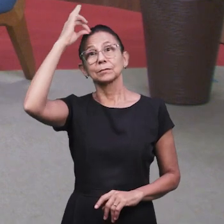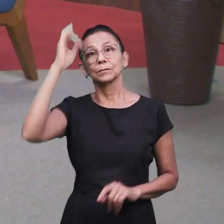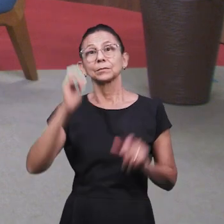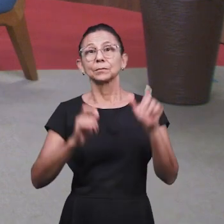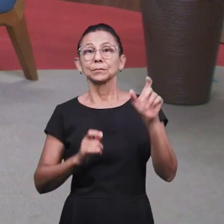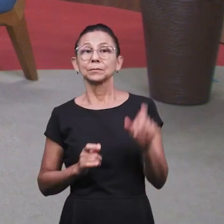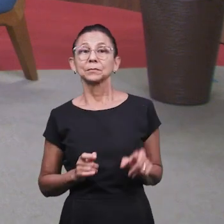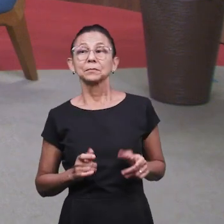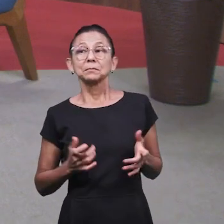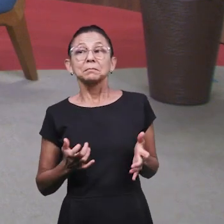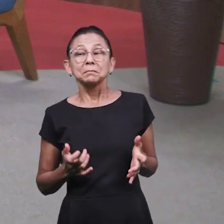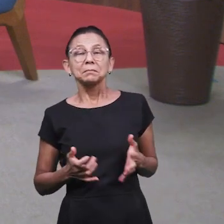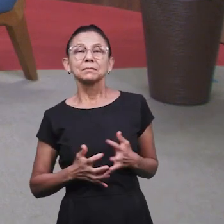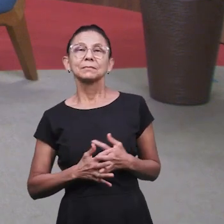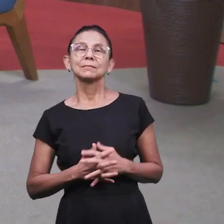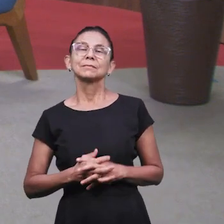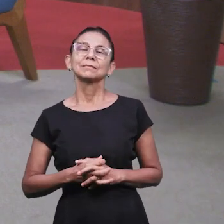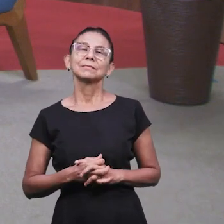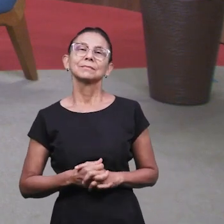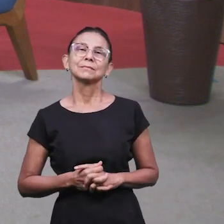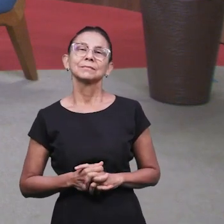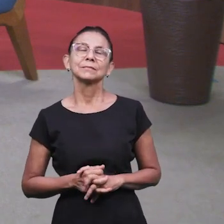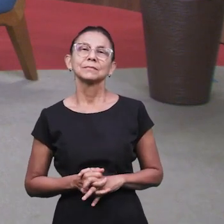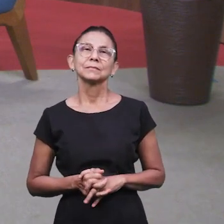aí é o desejo